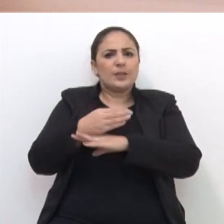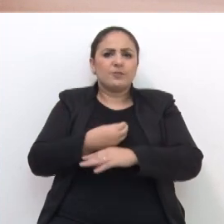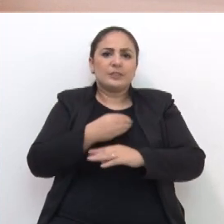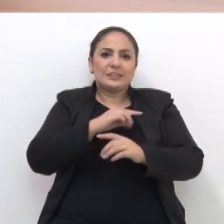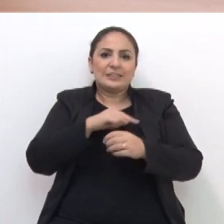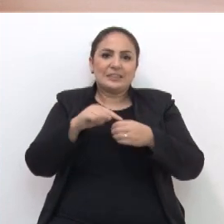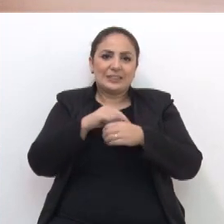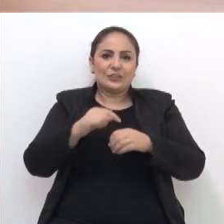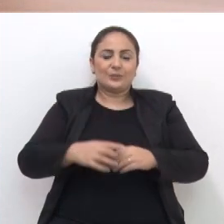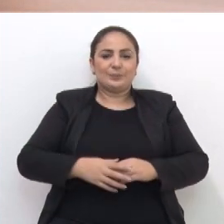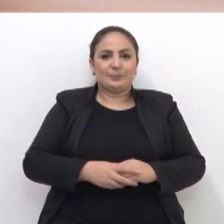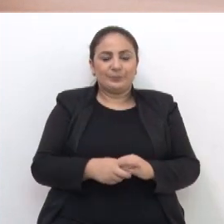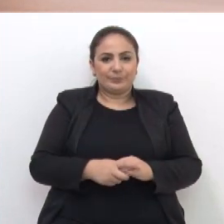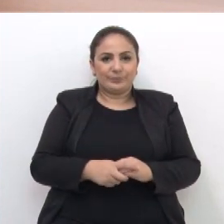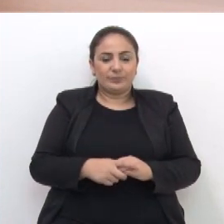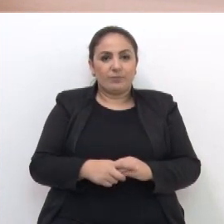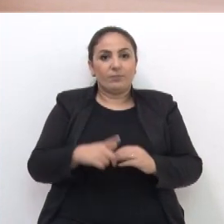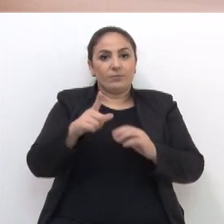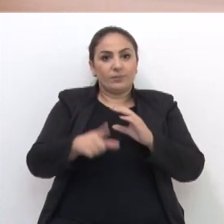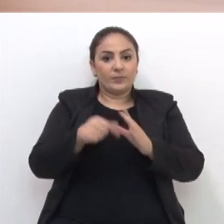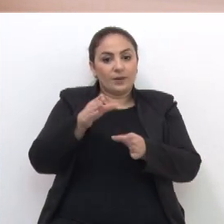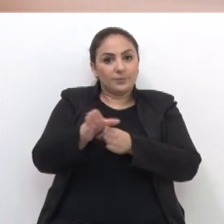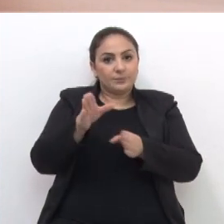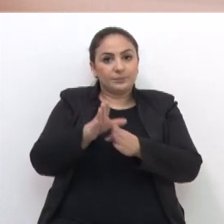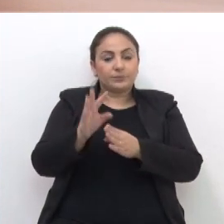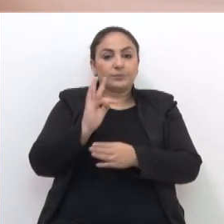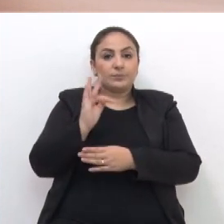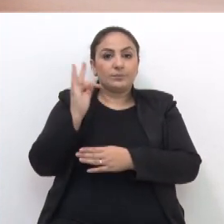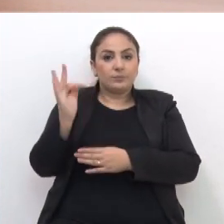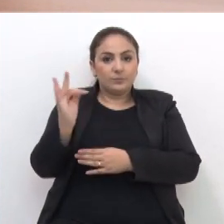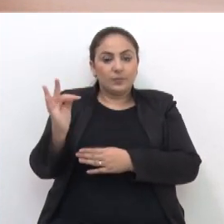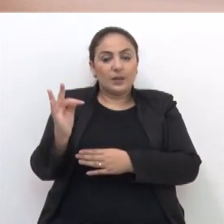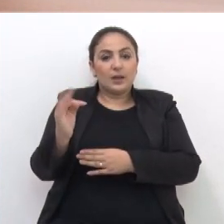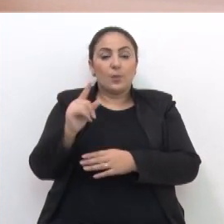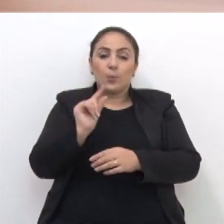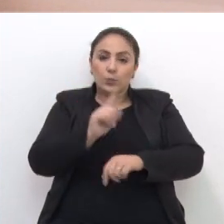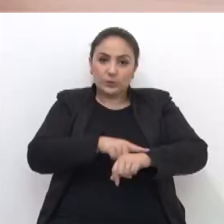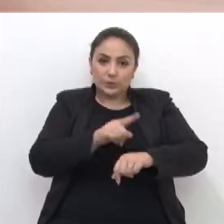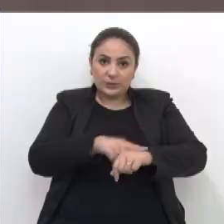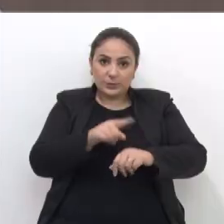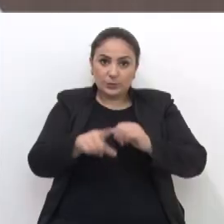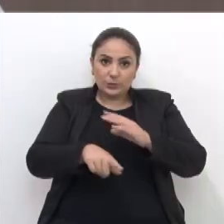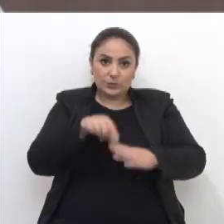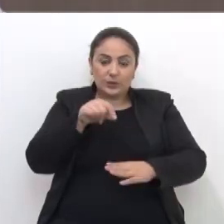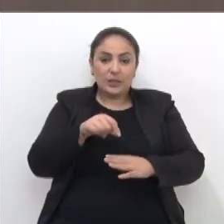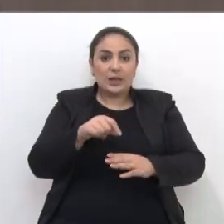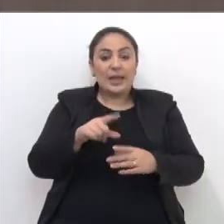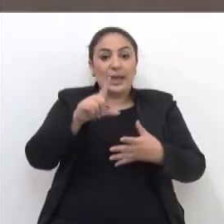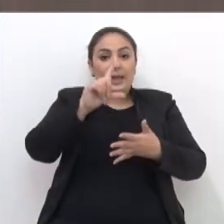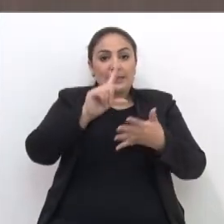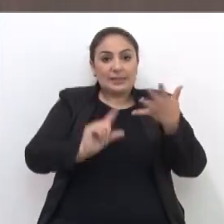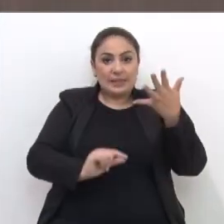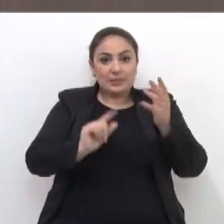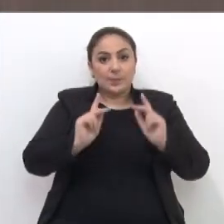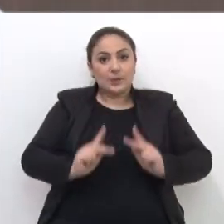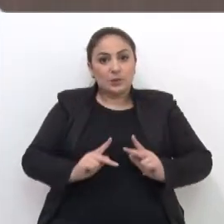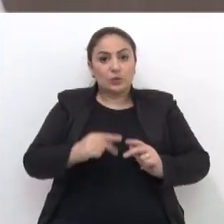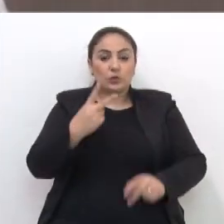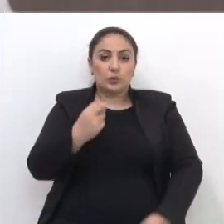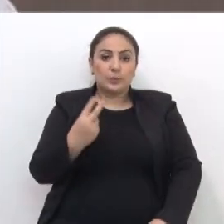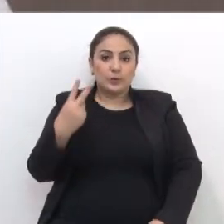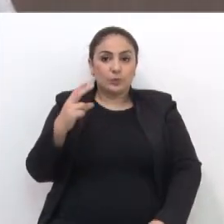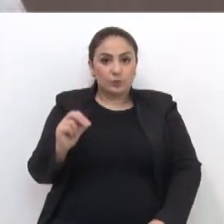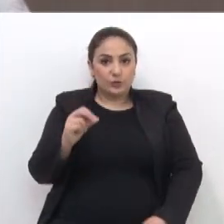do órgão. Mas para o próximo pleito, uma mudança foi proposta em sessão plenária. Na tribuna, o vereador Ronaldo